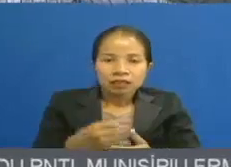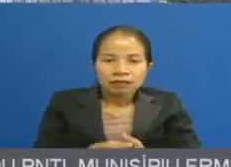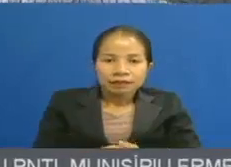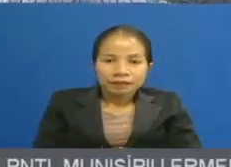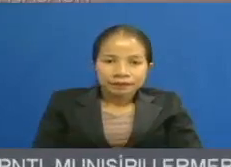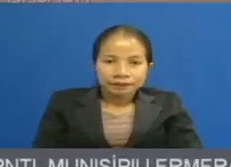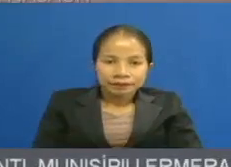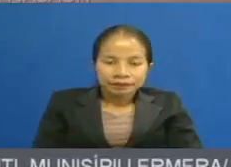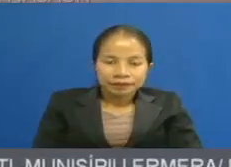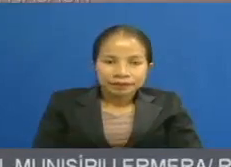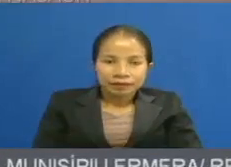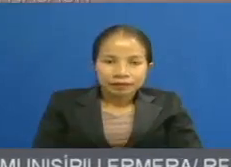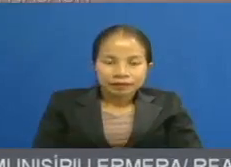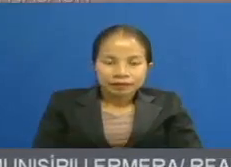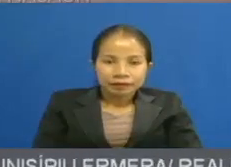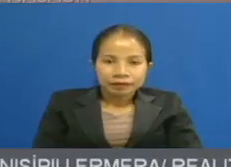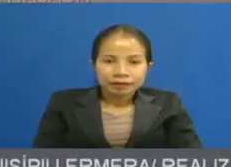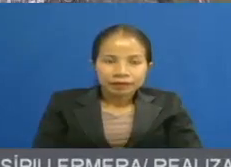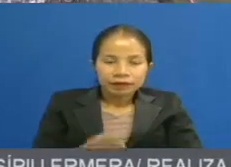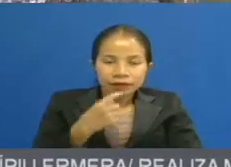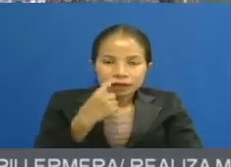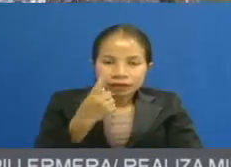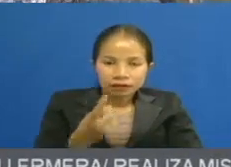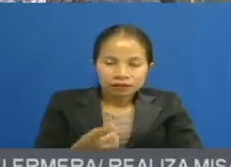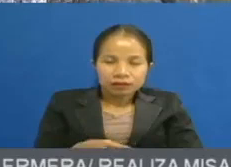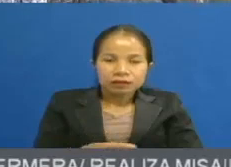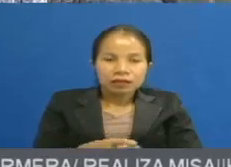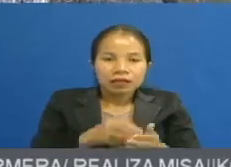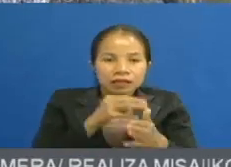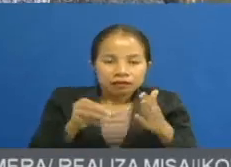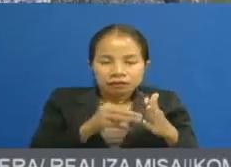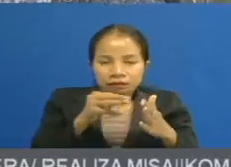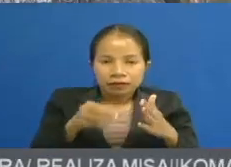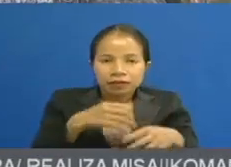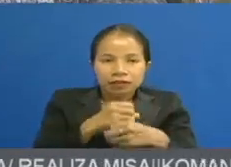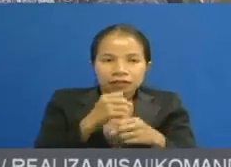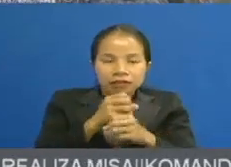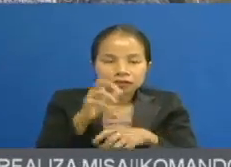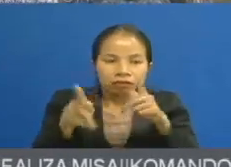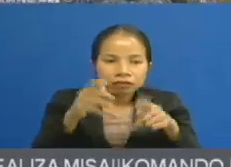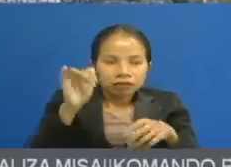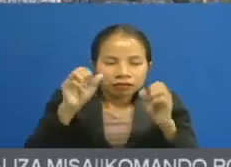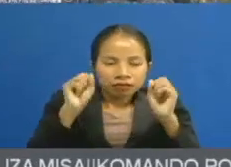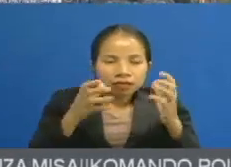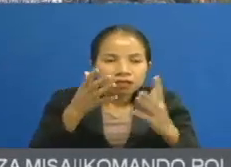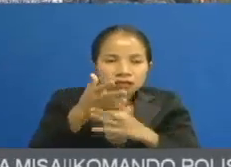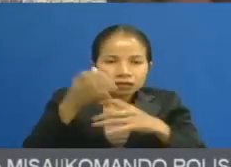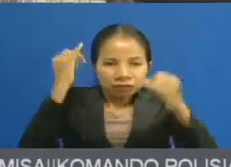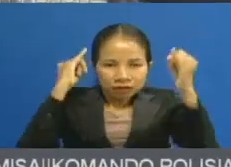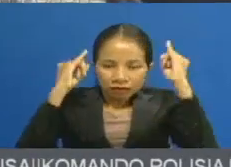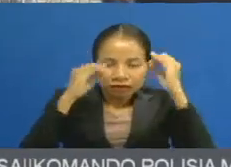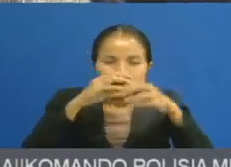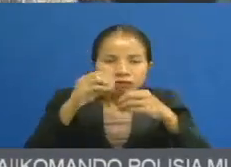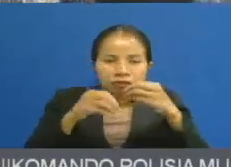PDHJ, Virgílio da Silva Guterres Hactuir. Boletim mediator ne, ato comunidade Sira pelo acesso à informação,